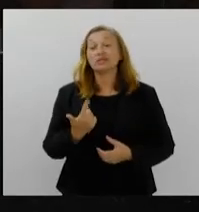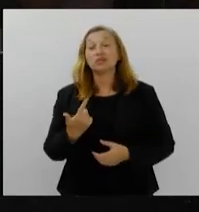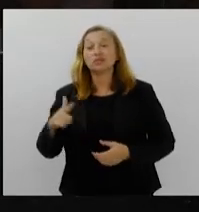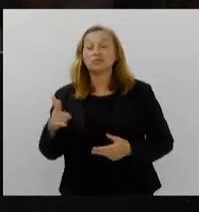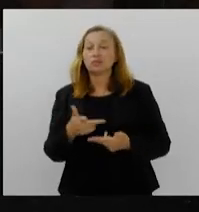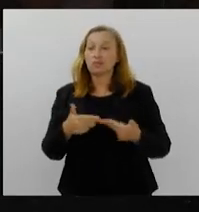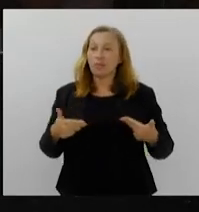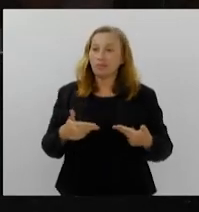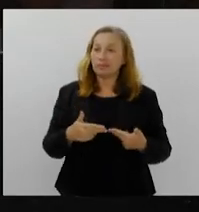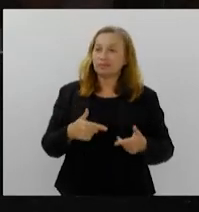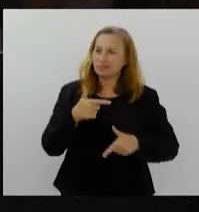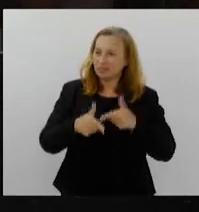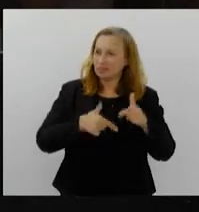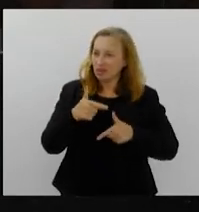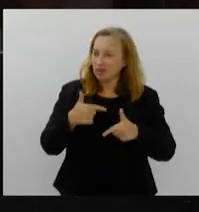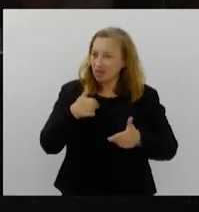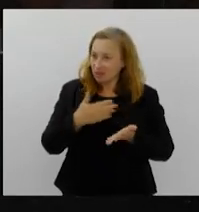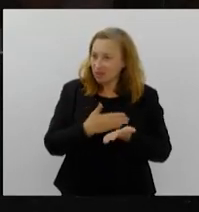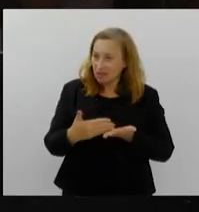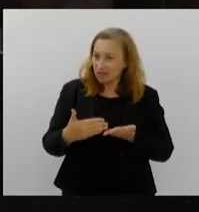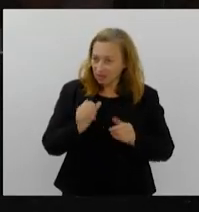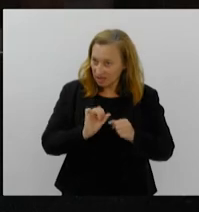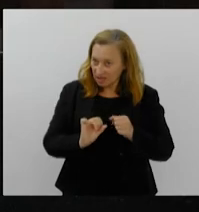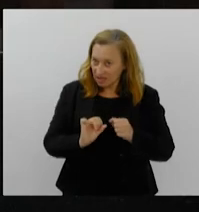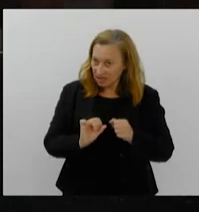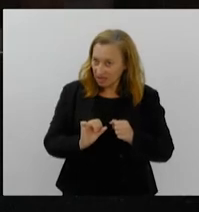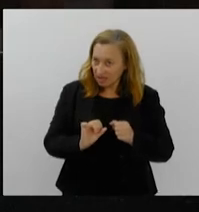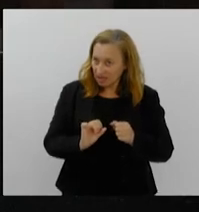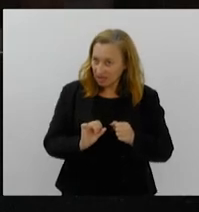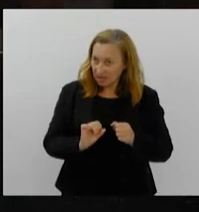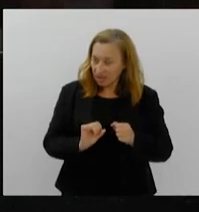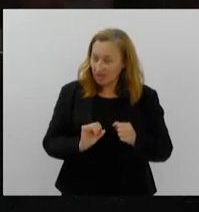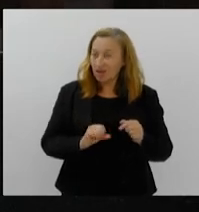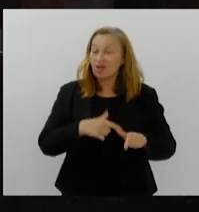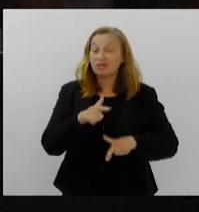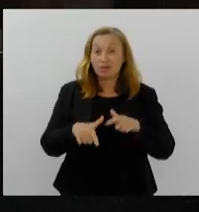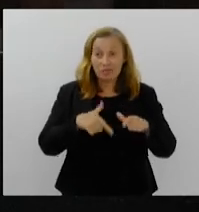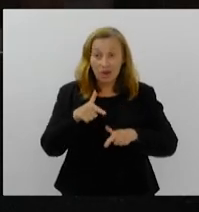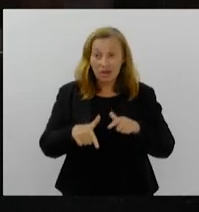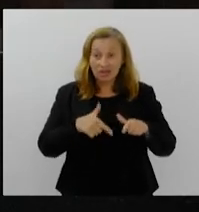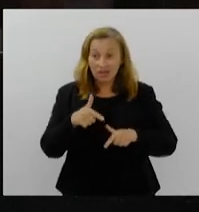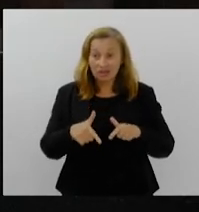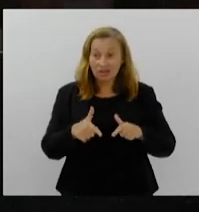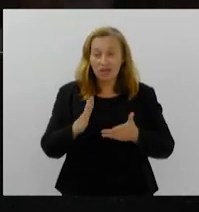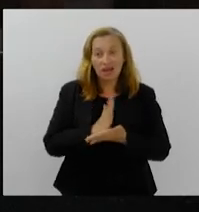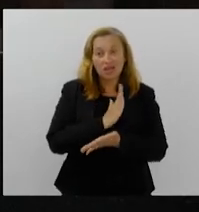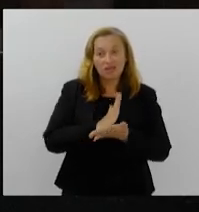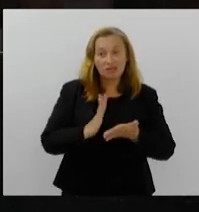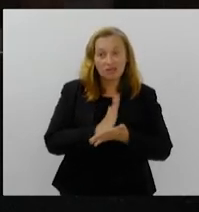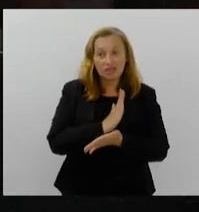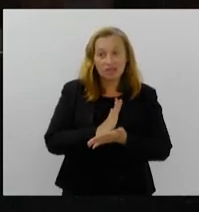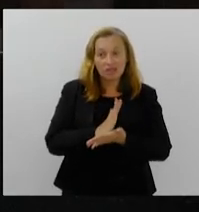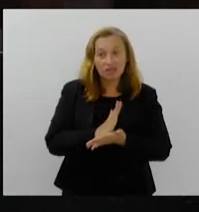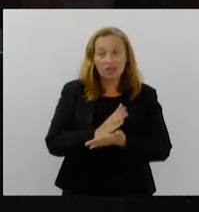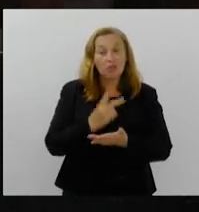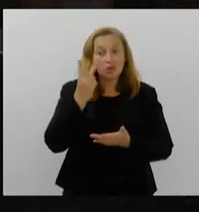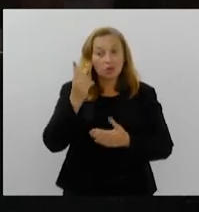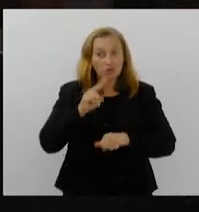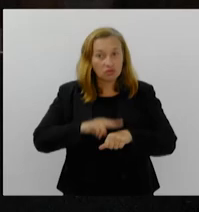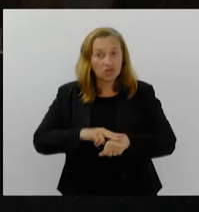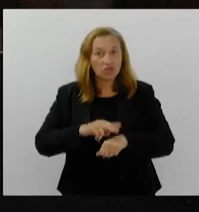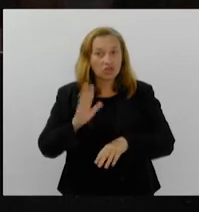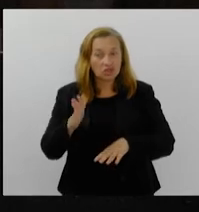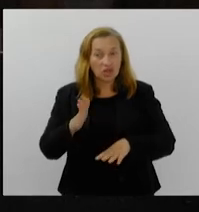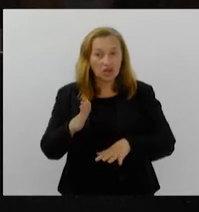coisa, esse trabalho que eu comecei a fazer é um trabalho, às vezes, por duas vezes eu já passei